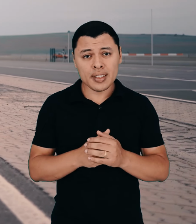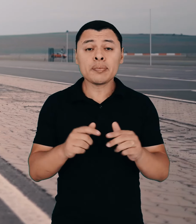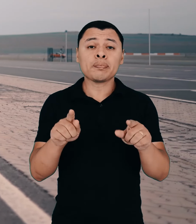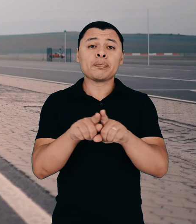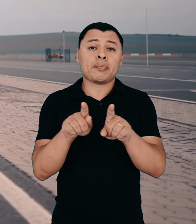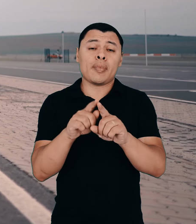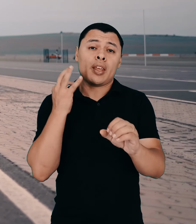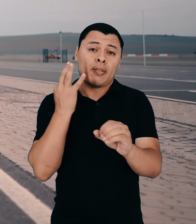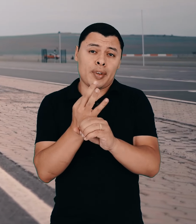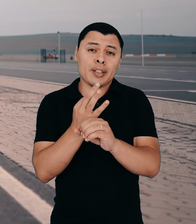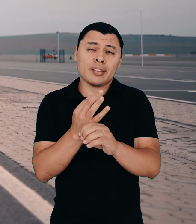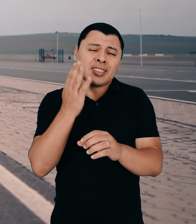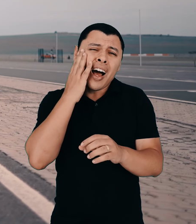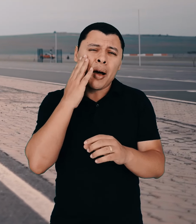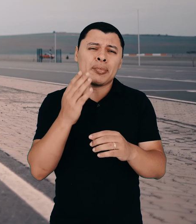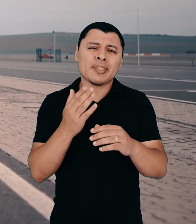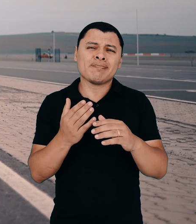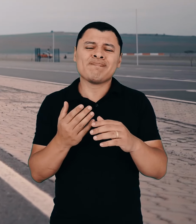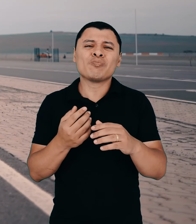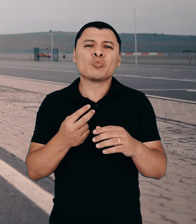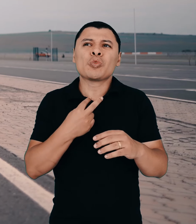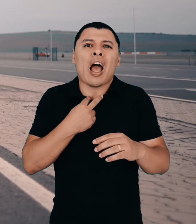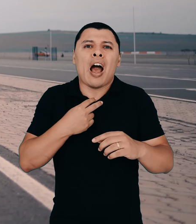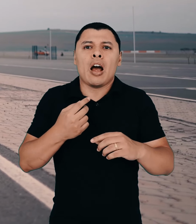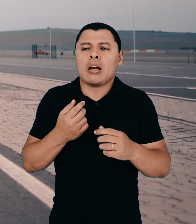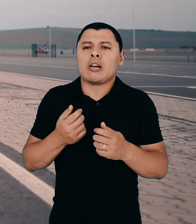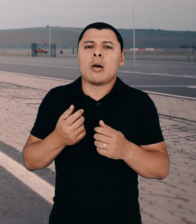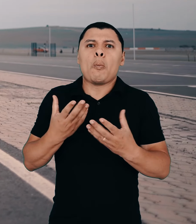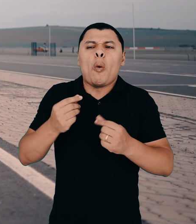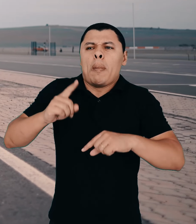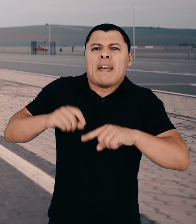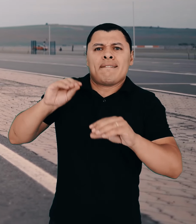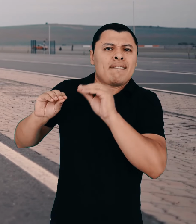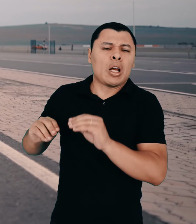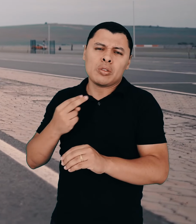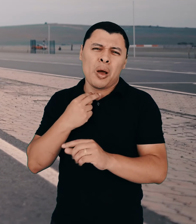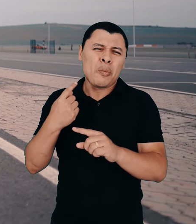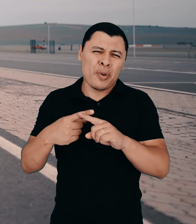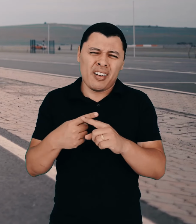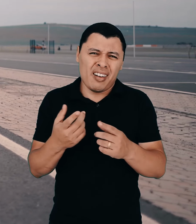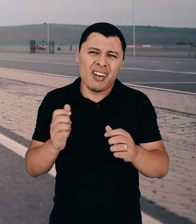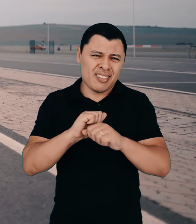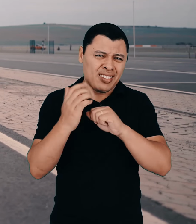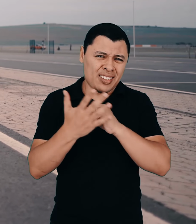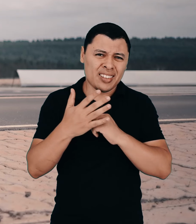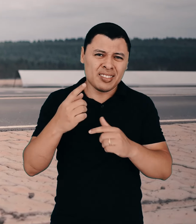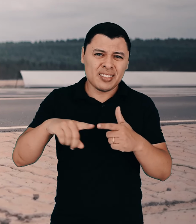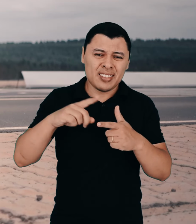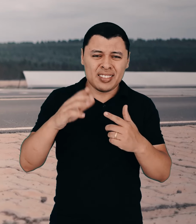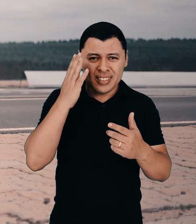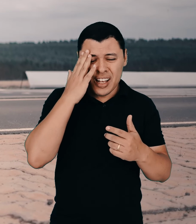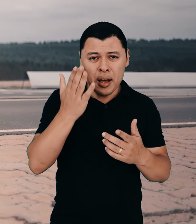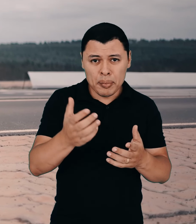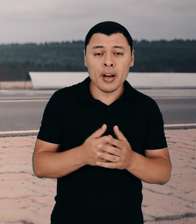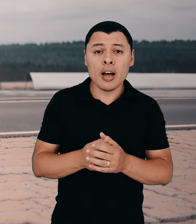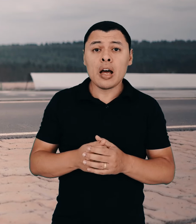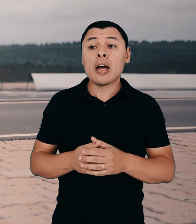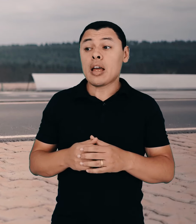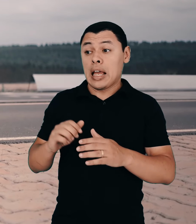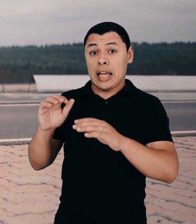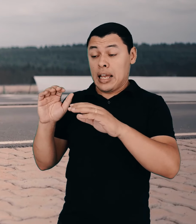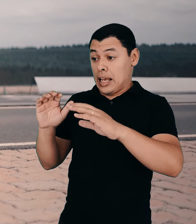budget, afinal, olha a época que a gente está, de não fazer uma seção traseira, aqui um balanço traseiro mais longo como o Nivus, e isso só